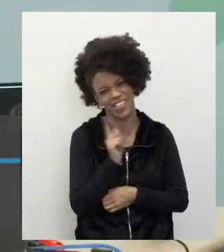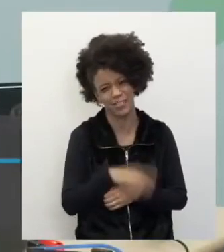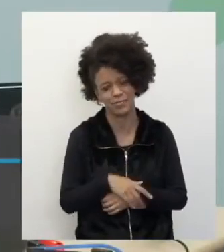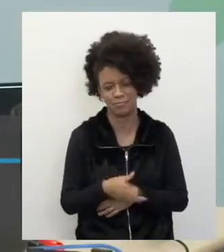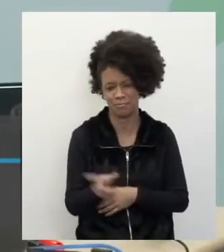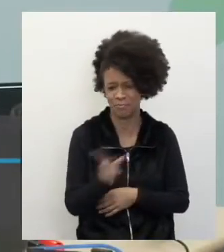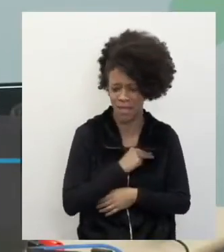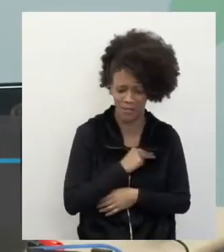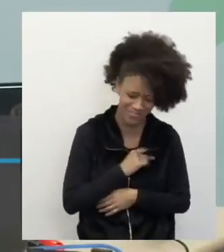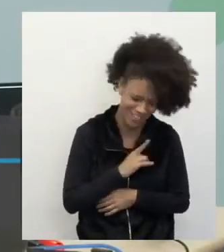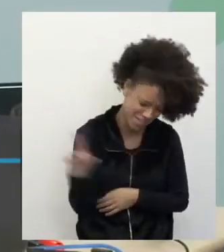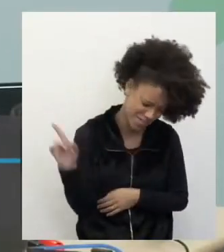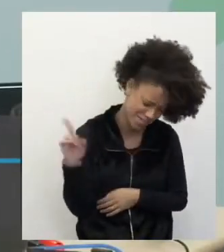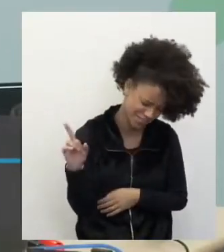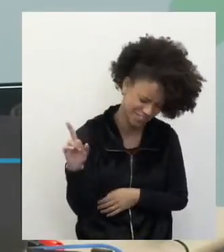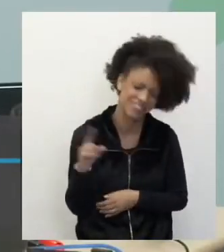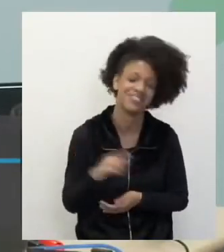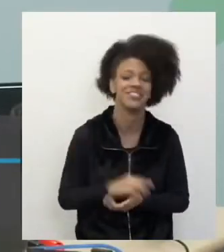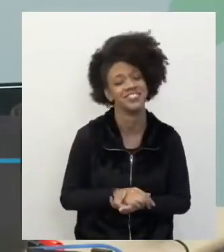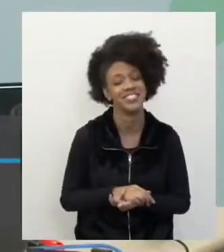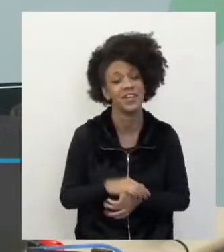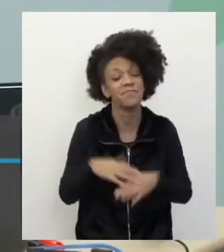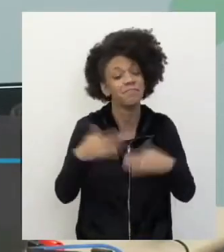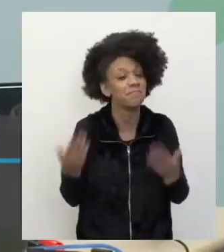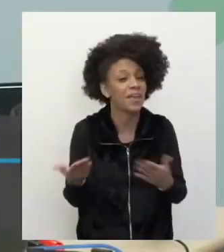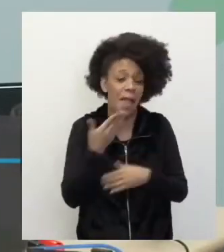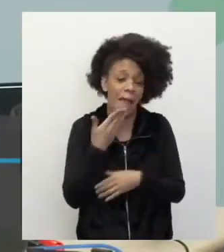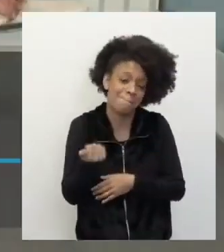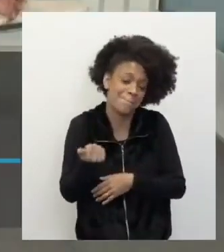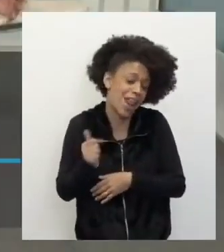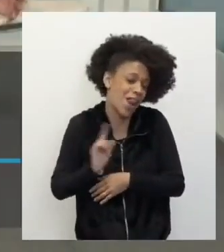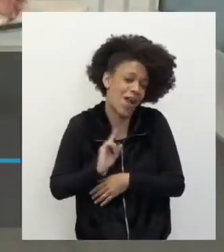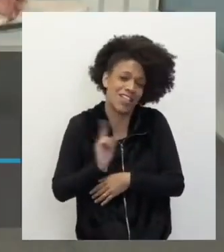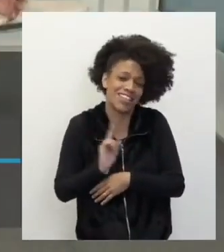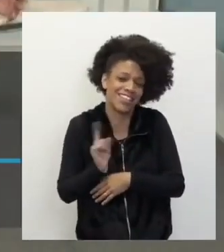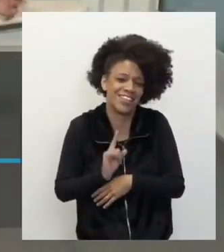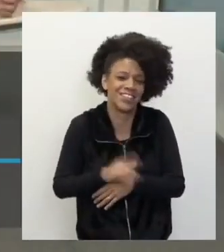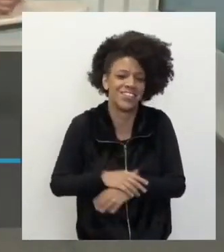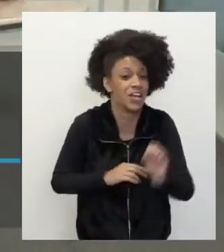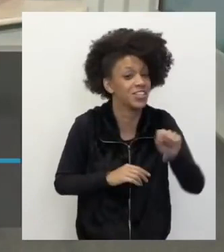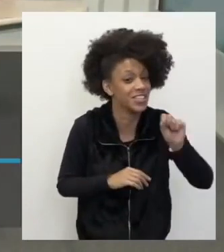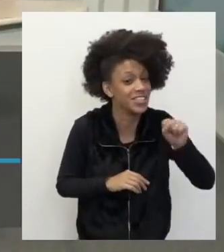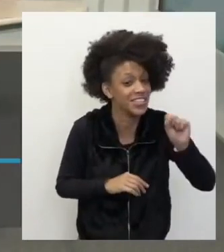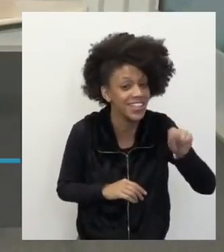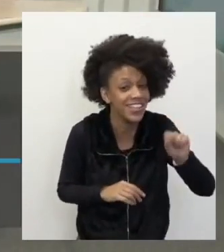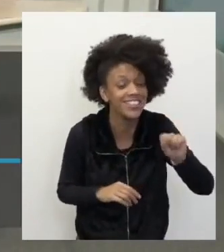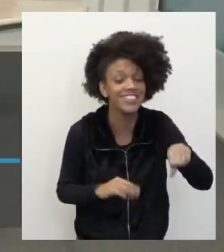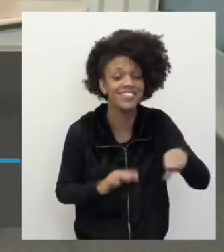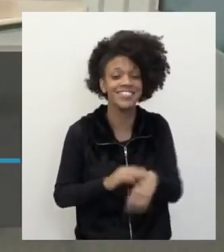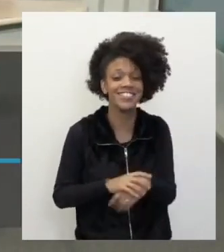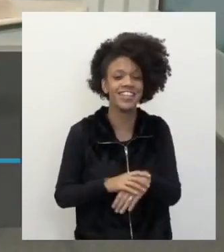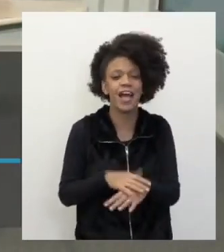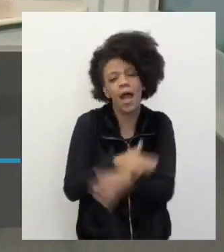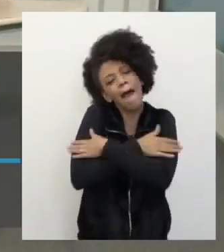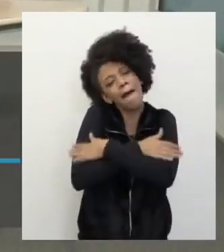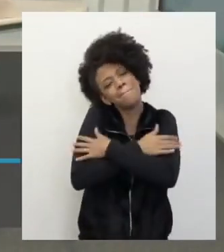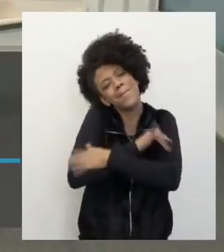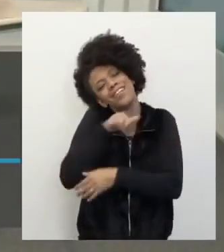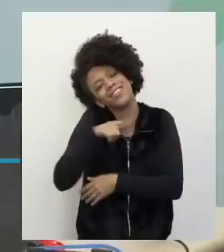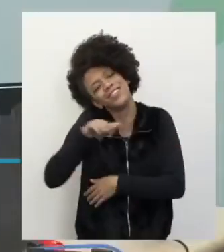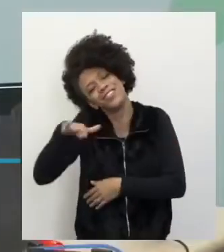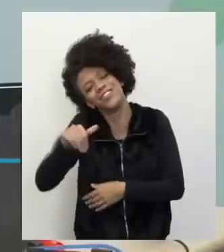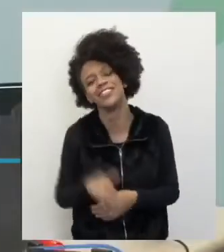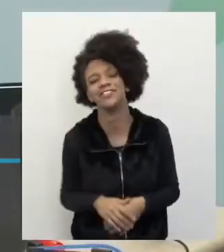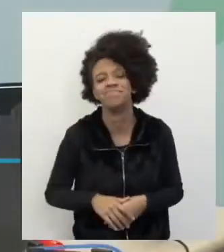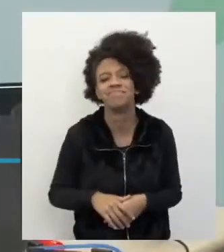Deus do céu. Não, melhor não. Sim, peraí, peguei um sim. A Júlia Corrêa fala sim. Abraço, Júlia. É isso tá aí. Bom,